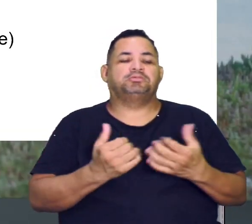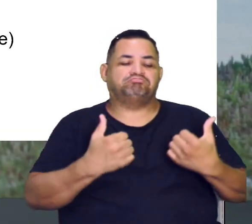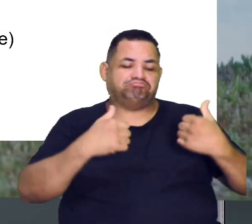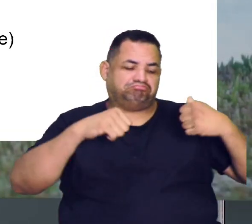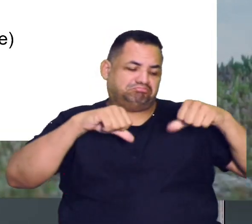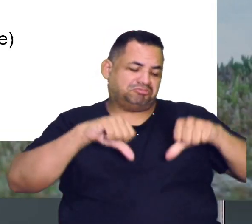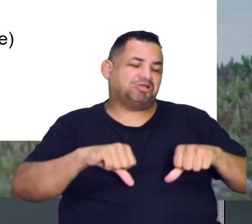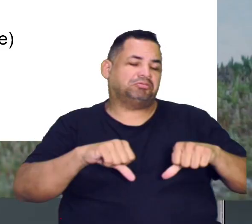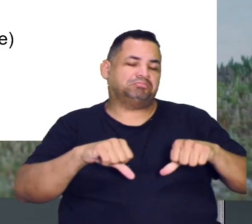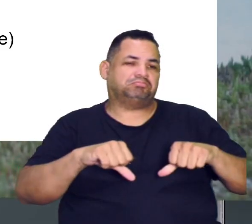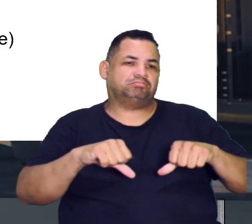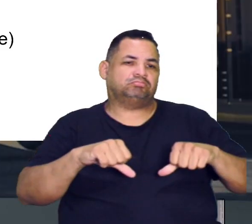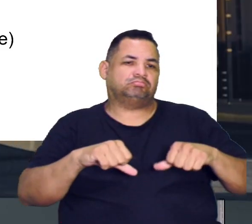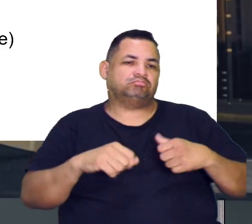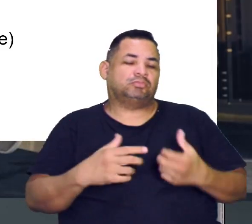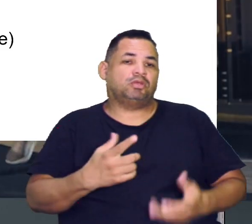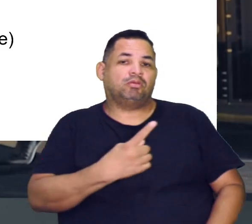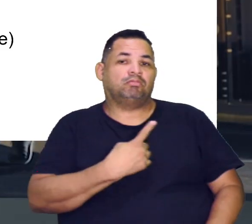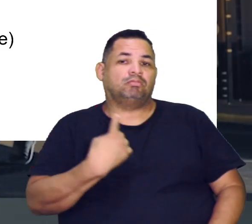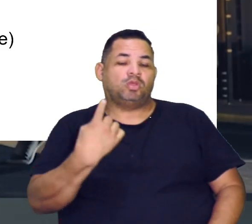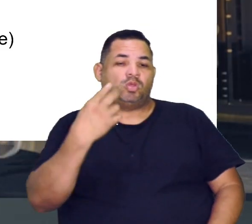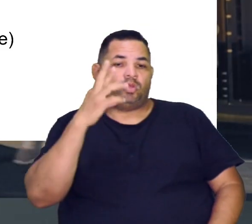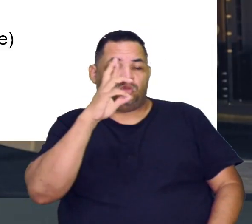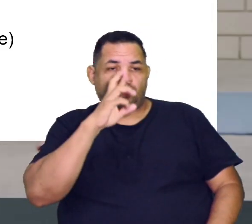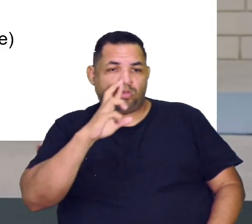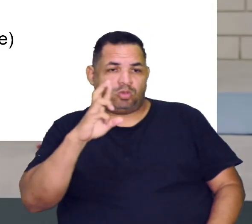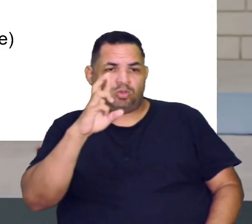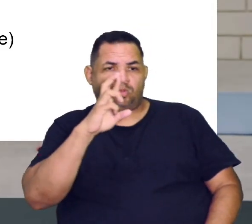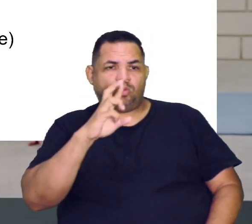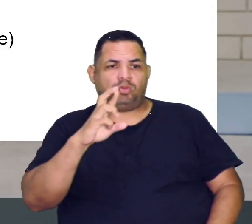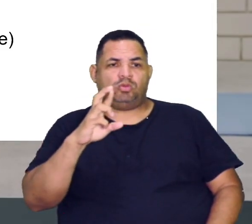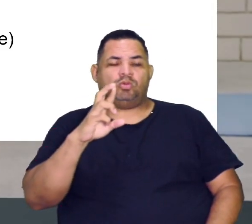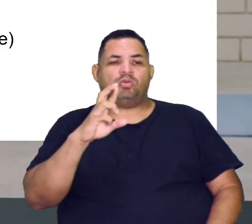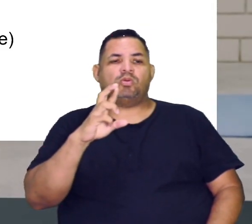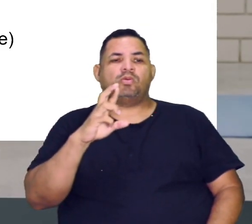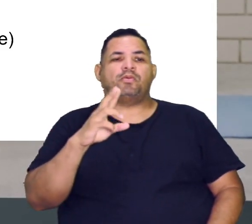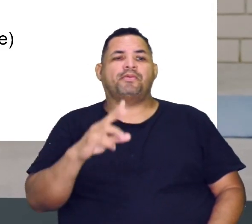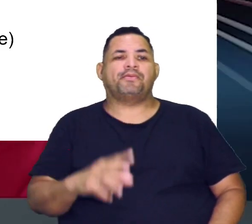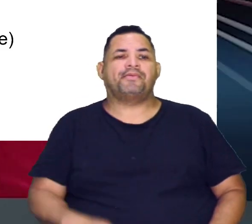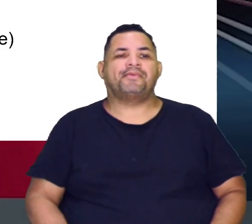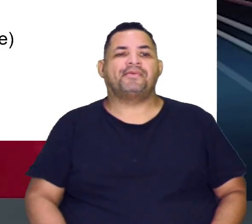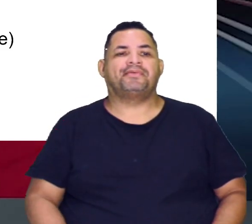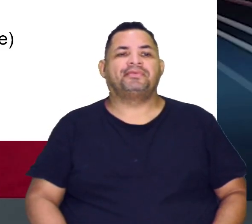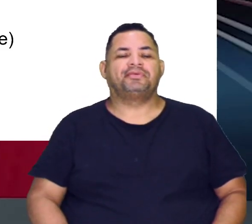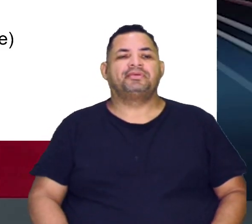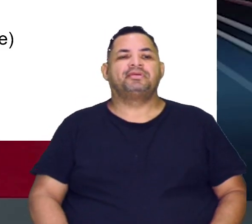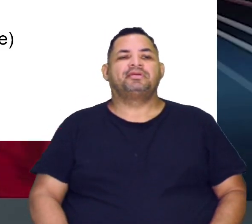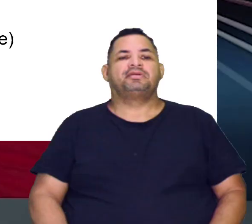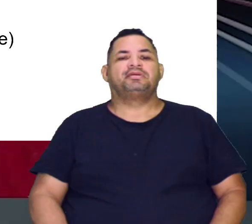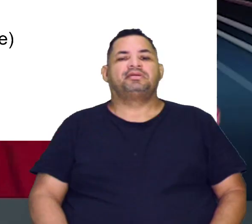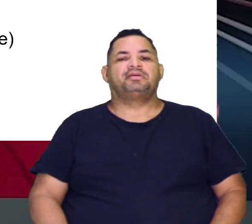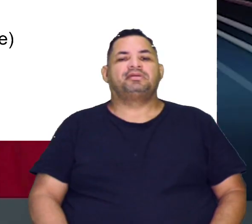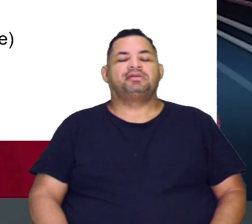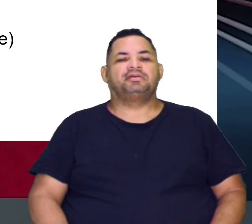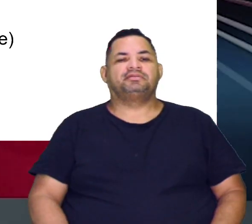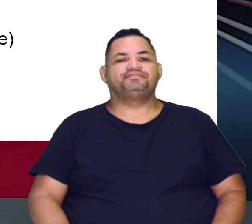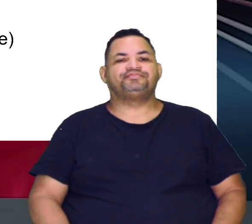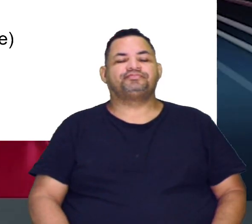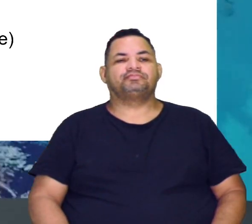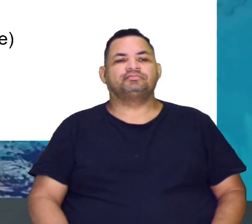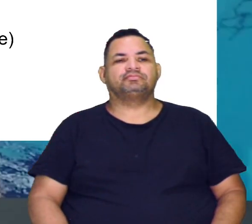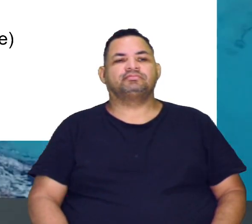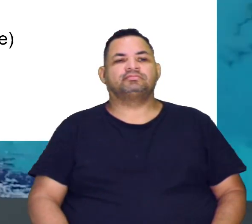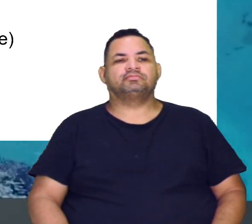quadro. E aí o que a gente observa? Né? Que existe aí um perfil, vamos chamar